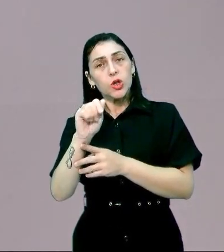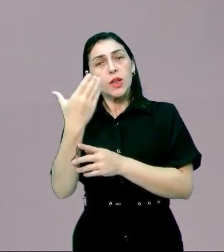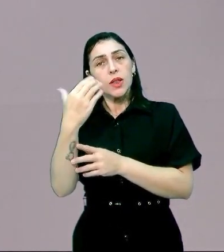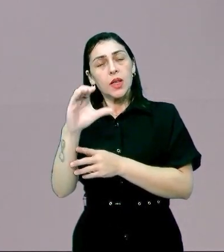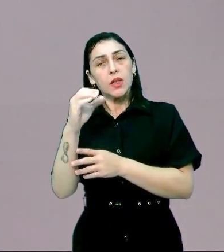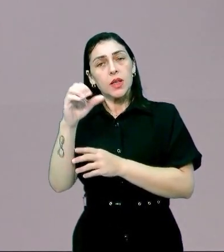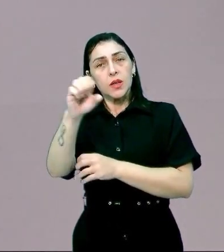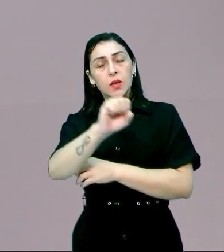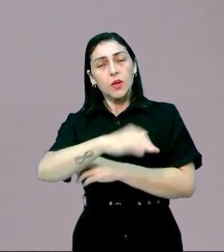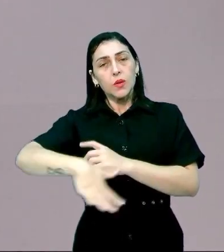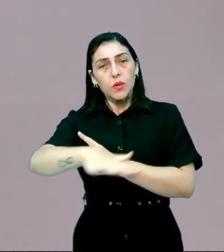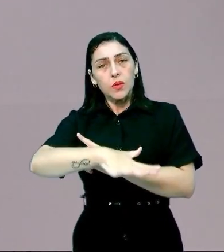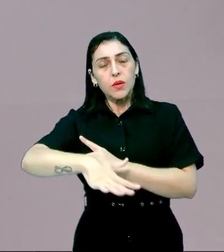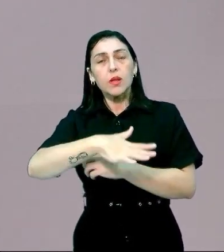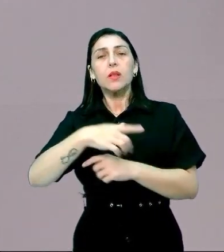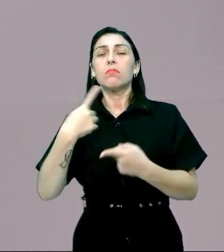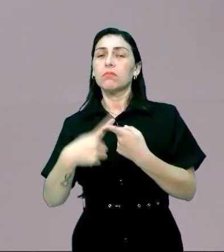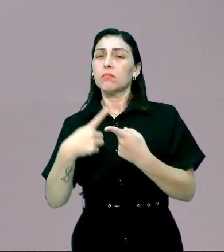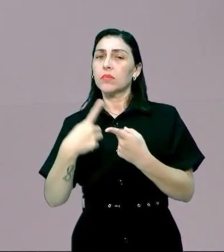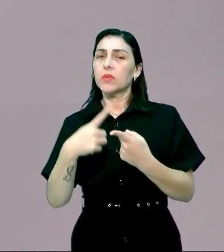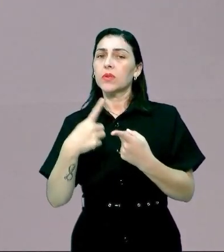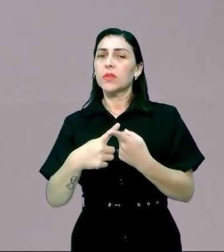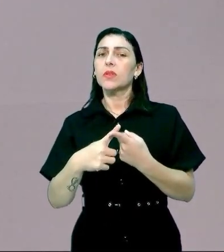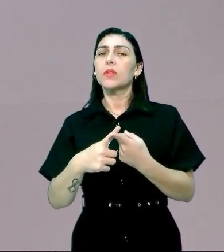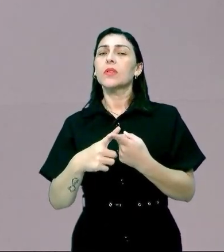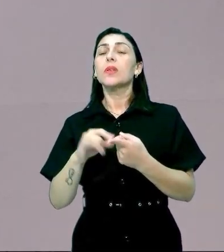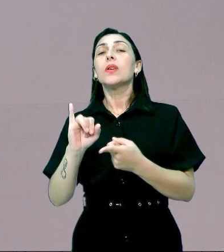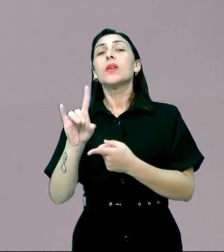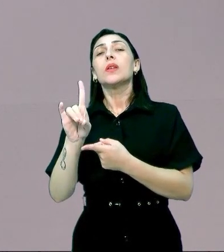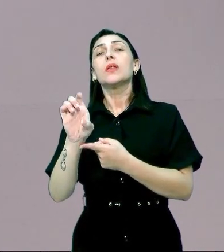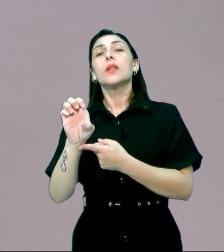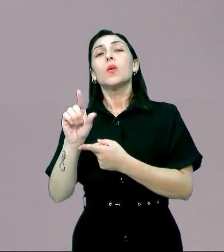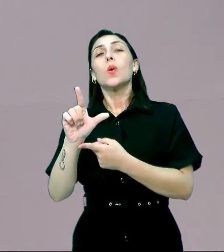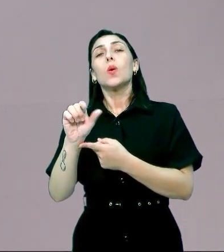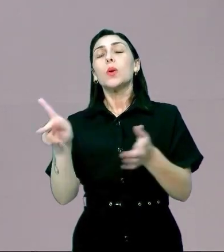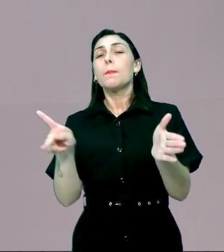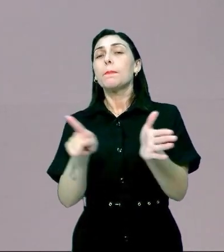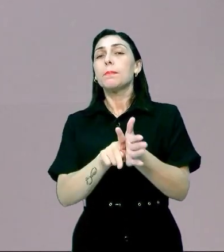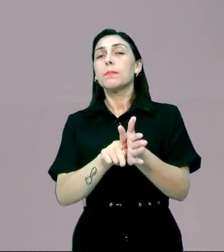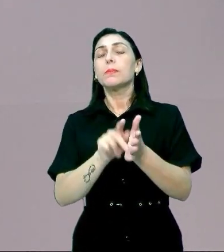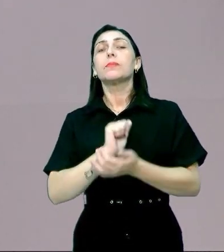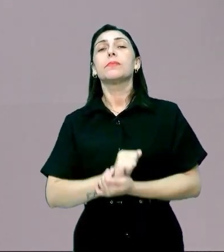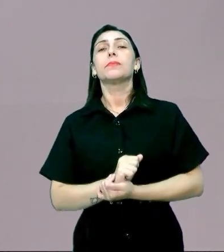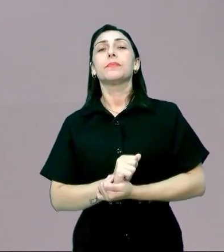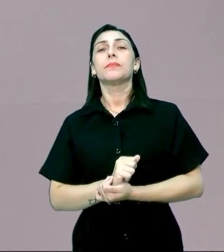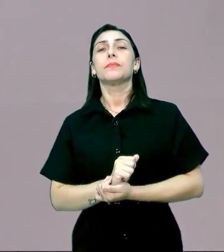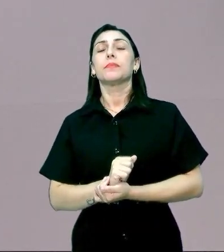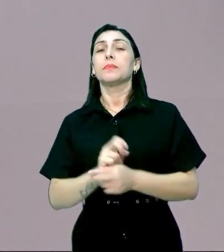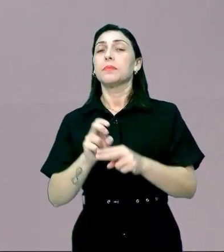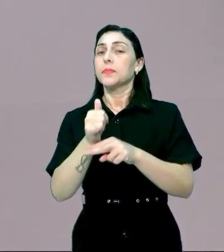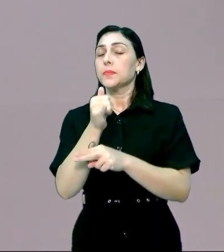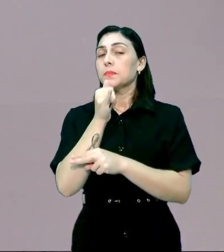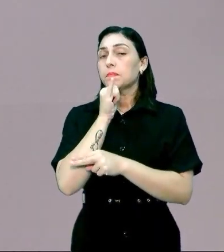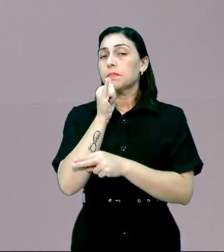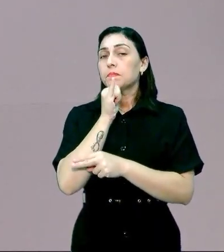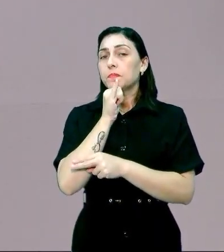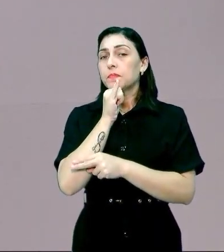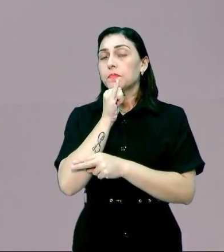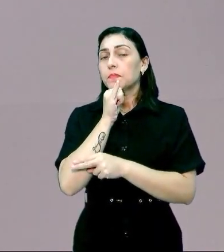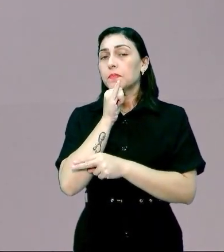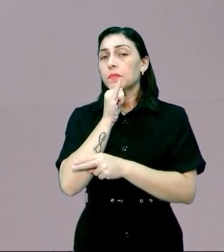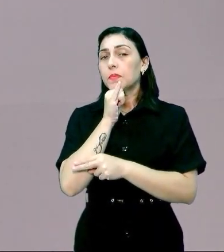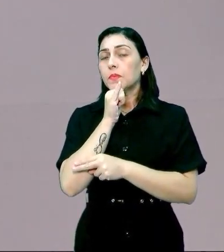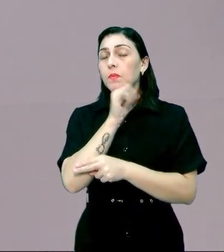sociais, nós estamos tratando a respeito de uma ideologia específica. Por exemplo, uma